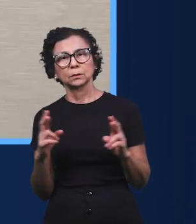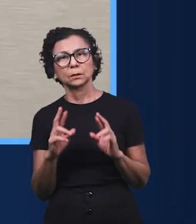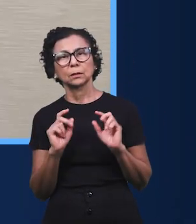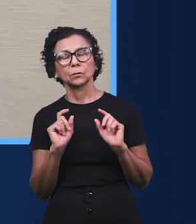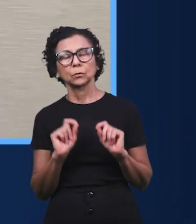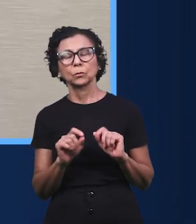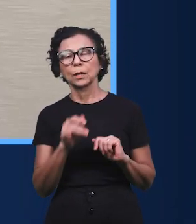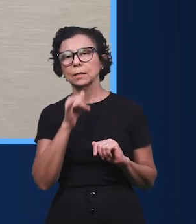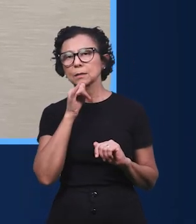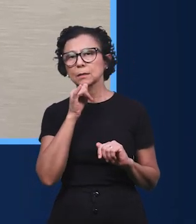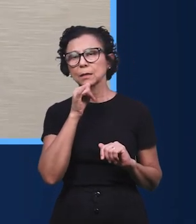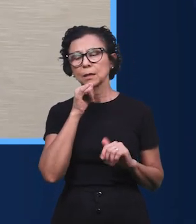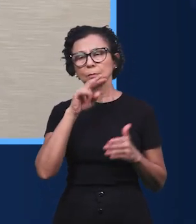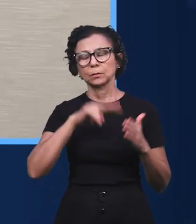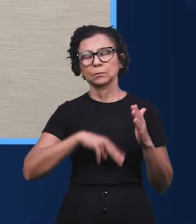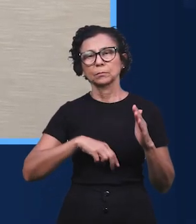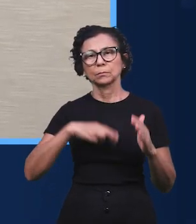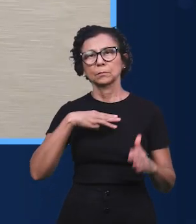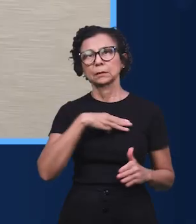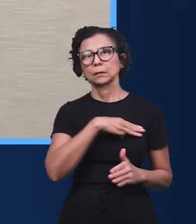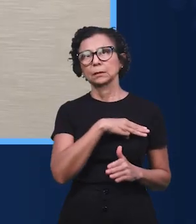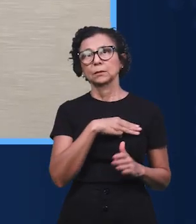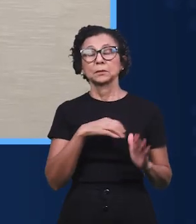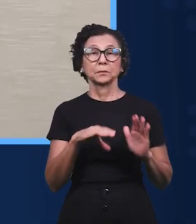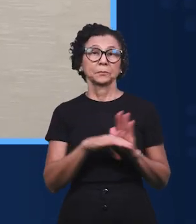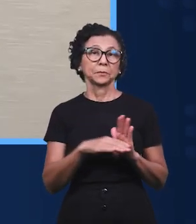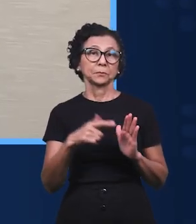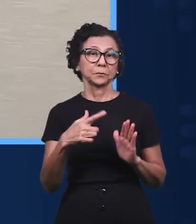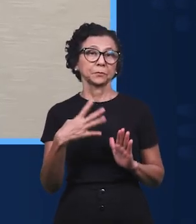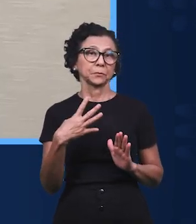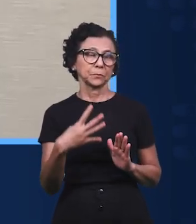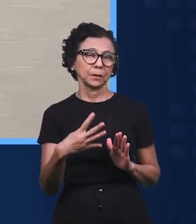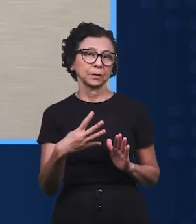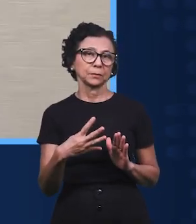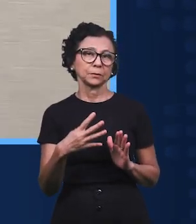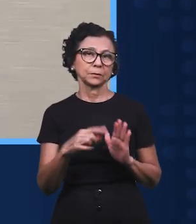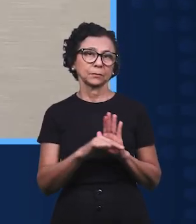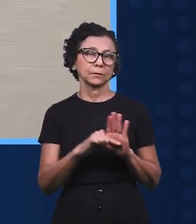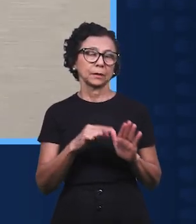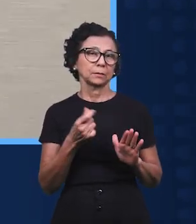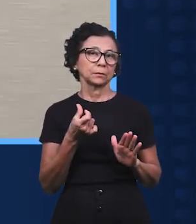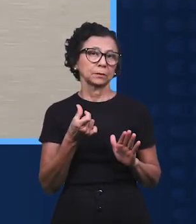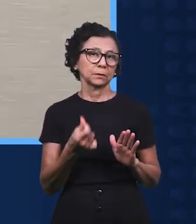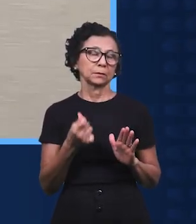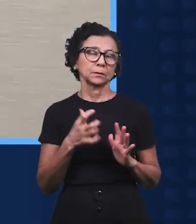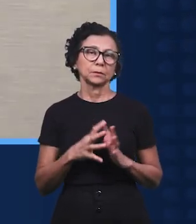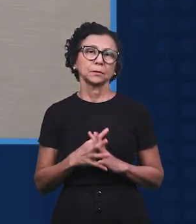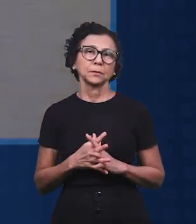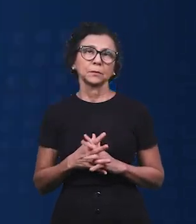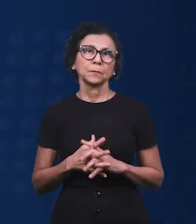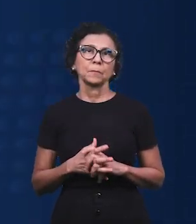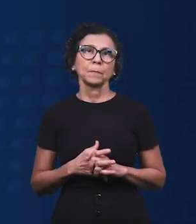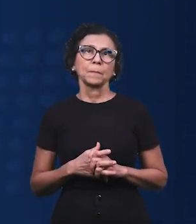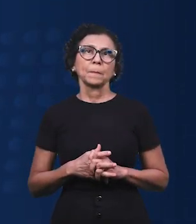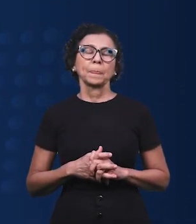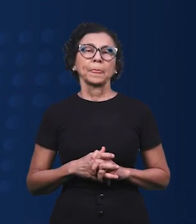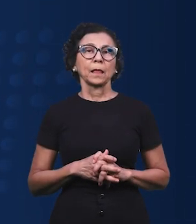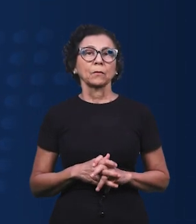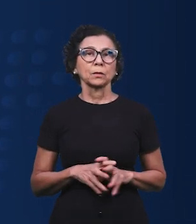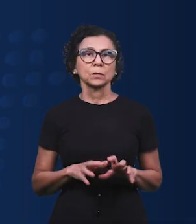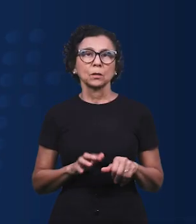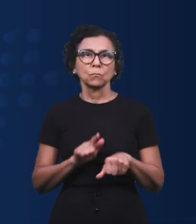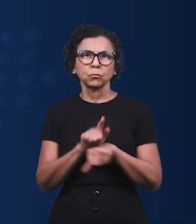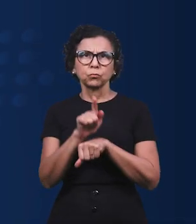nós lemos, por exemplo, aqui em Mateus, no próprio capítulo 24, no verso 6, diz assim: e ouvireis de